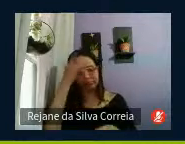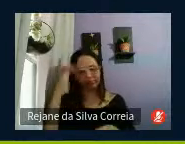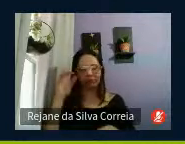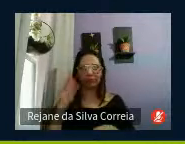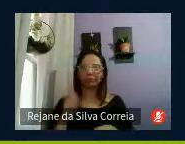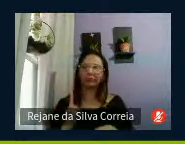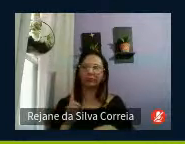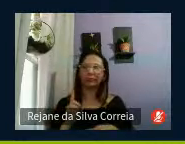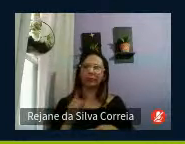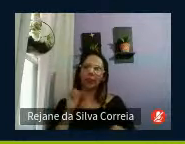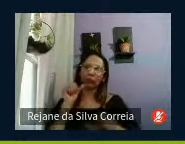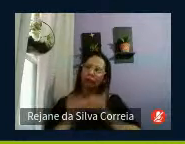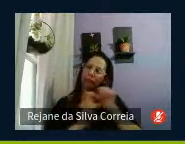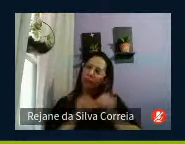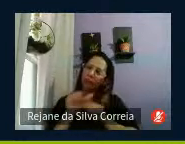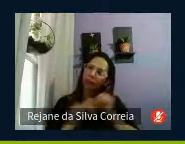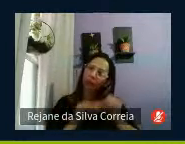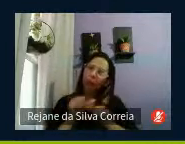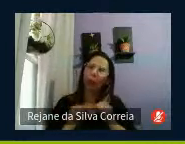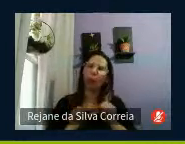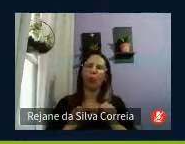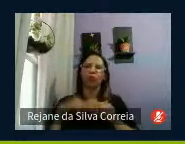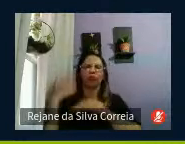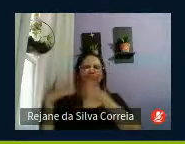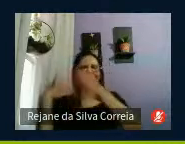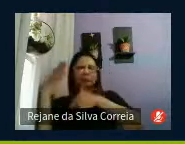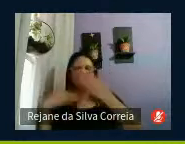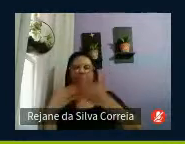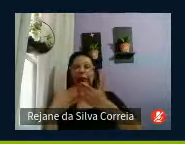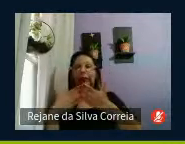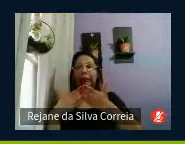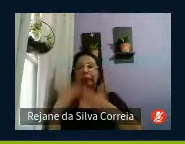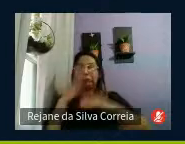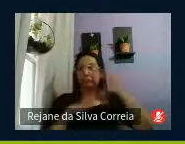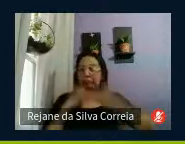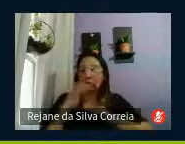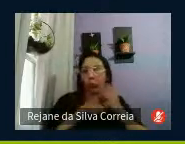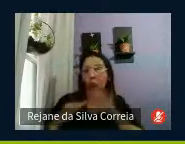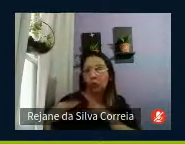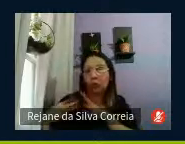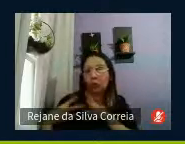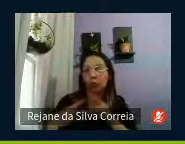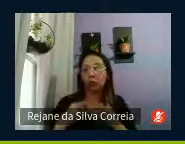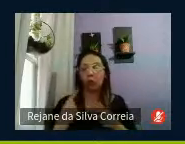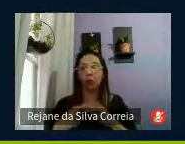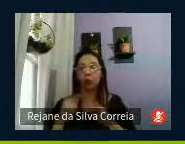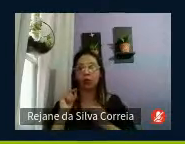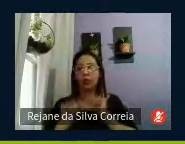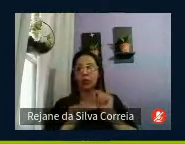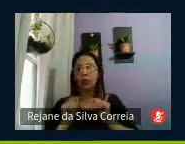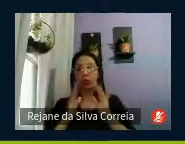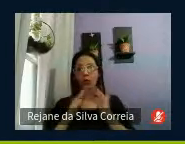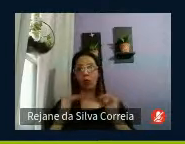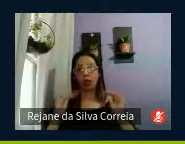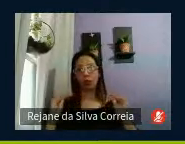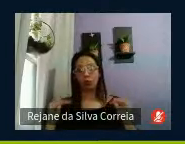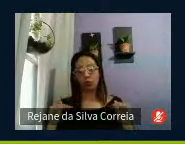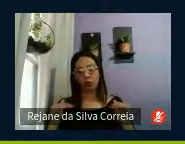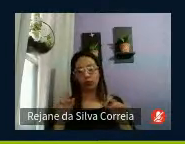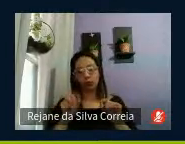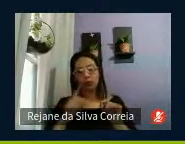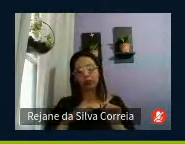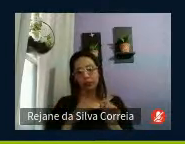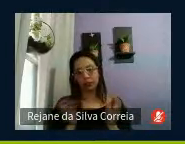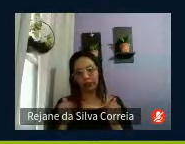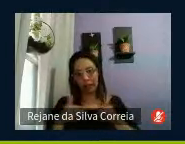de desenvolvimento, com altas habilidades, por conta de um aluno nosso, o Léo, que tinha autismo,